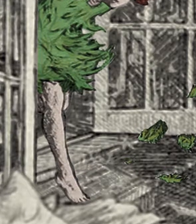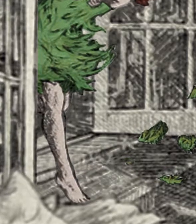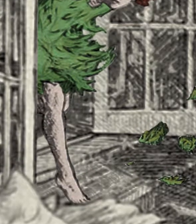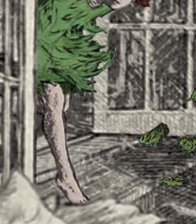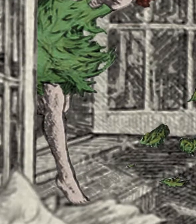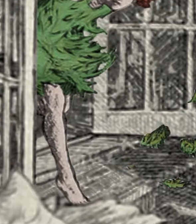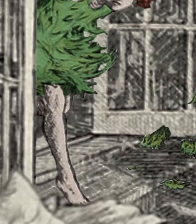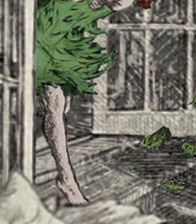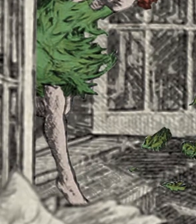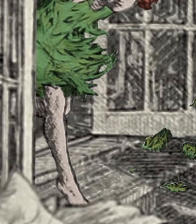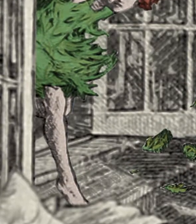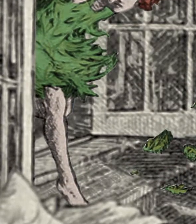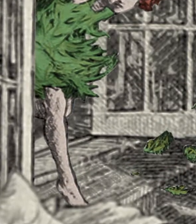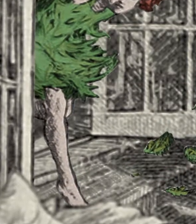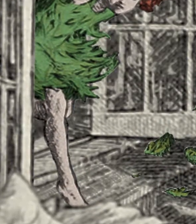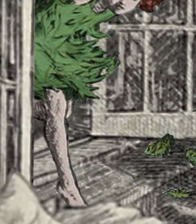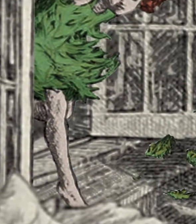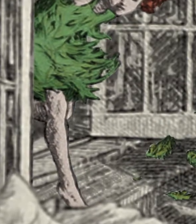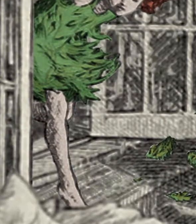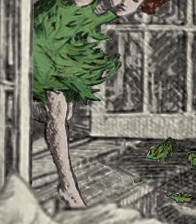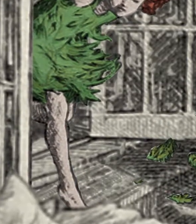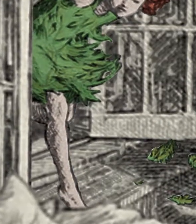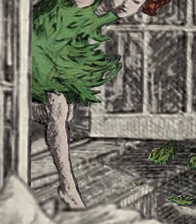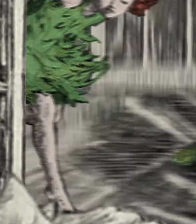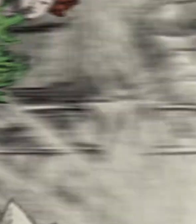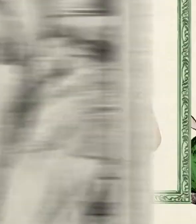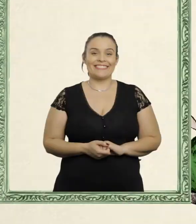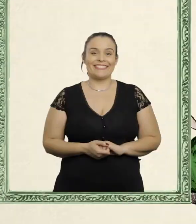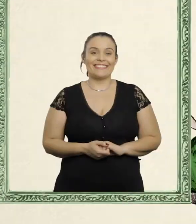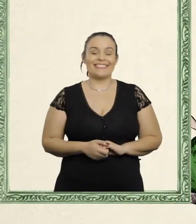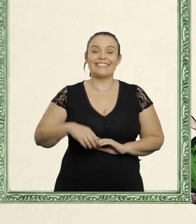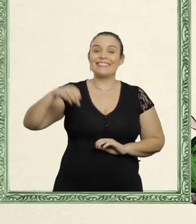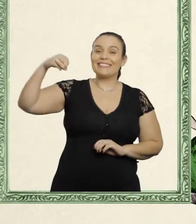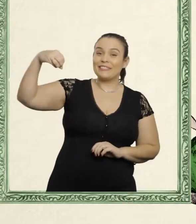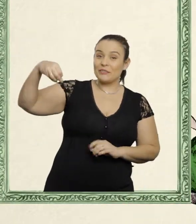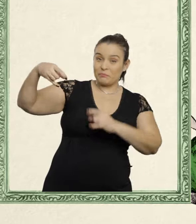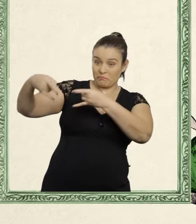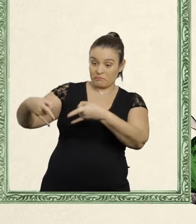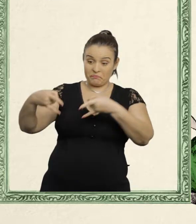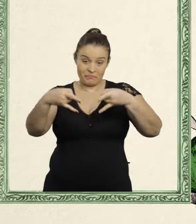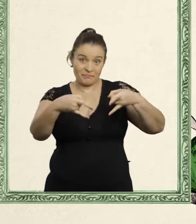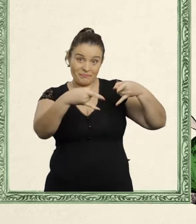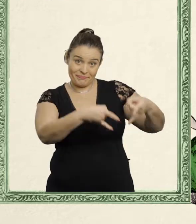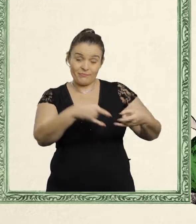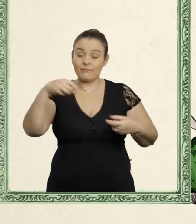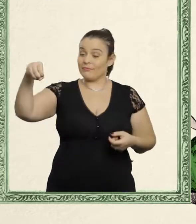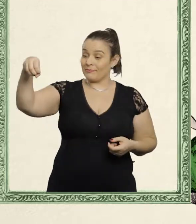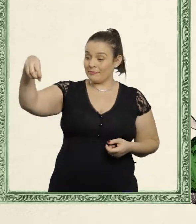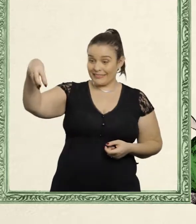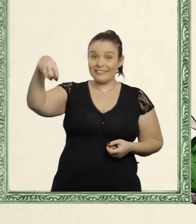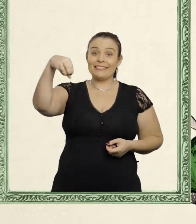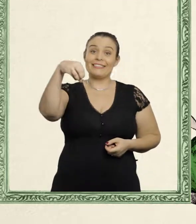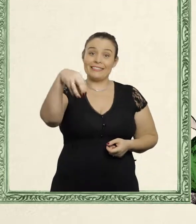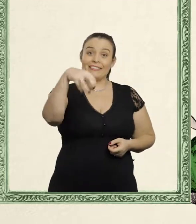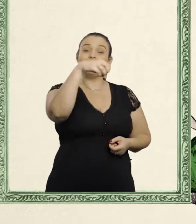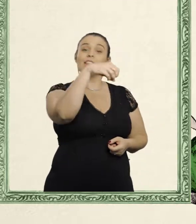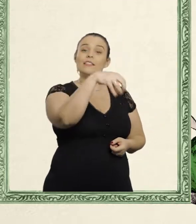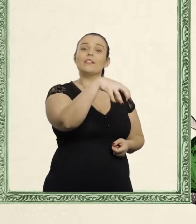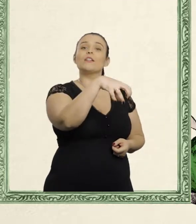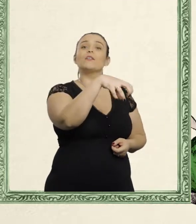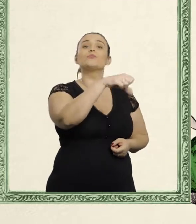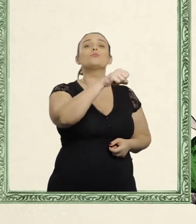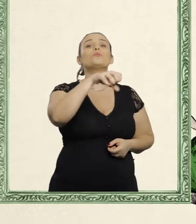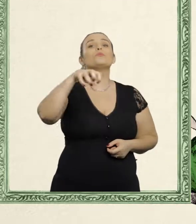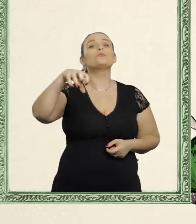usa uma roupa verde feita de pequenas folhas. As luzinhas que ficavam ao lado das camas das 3